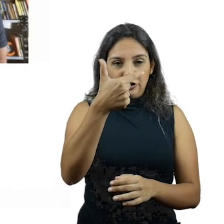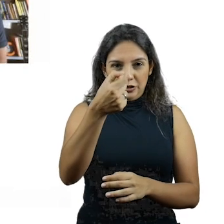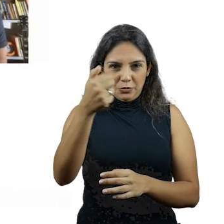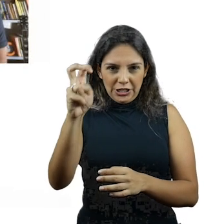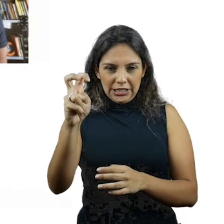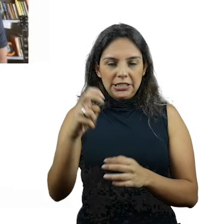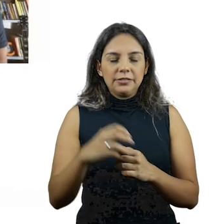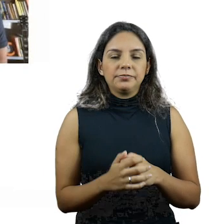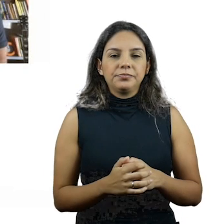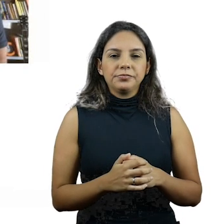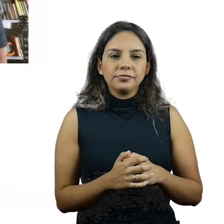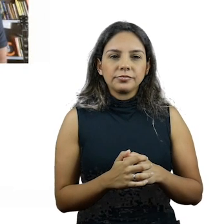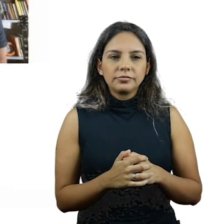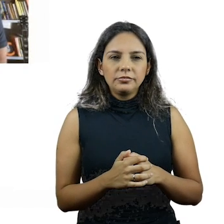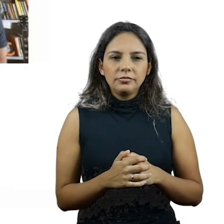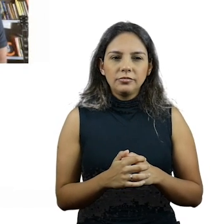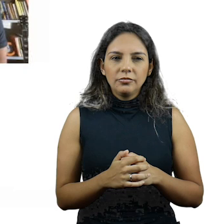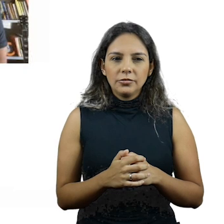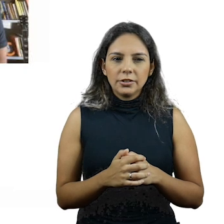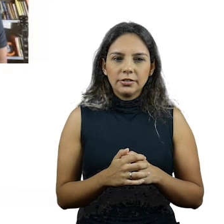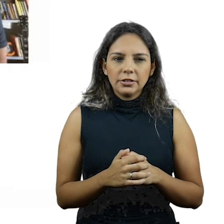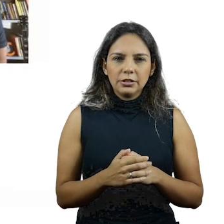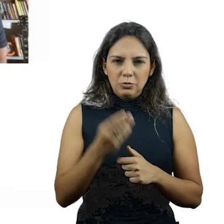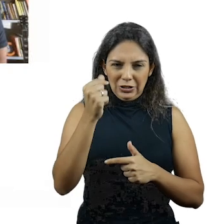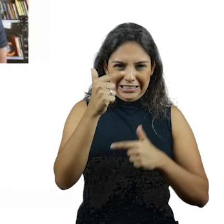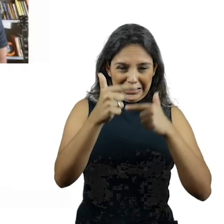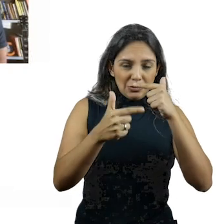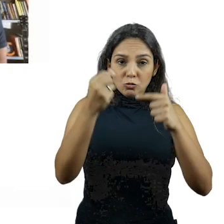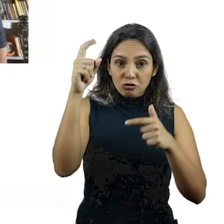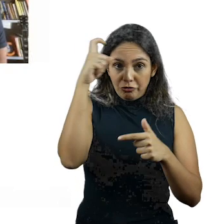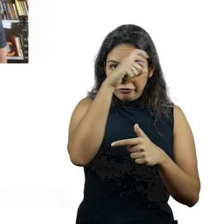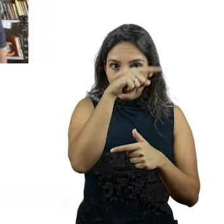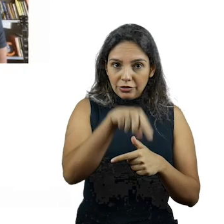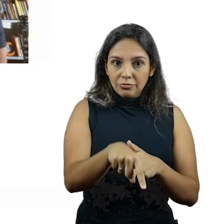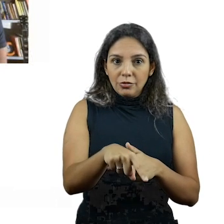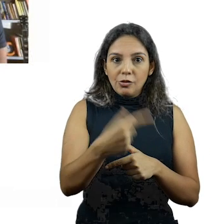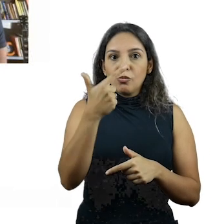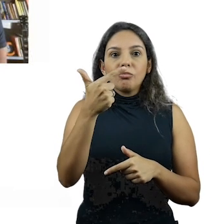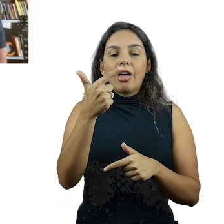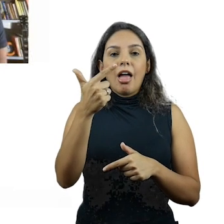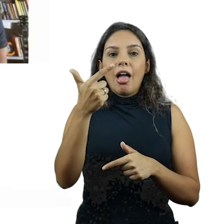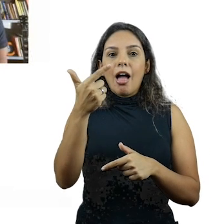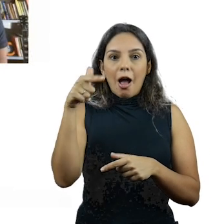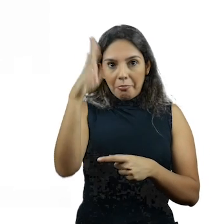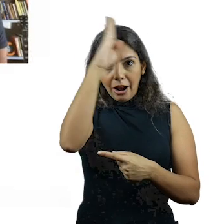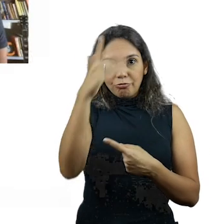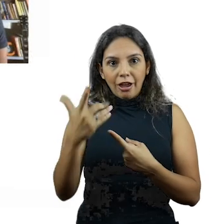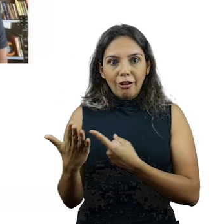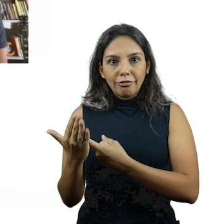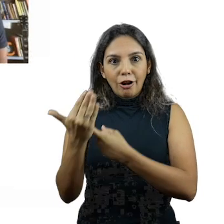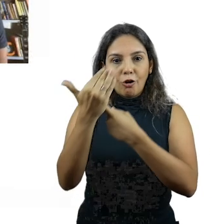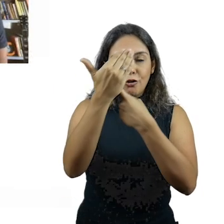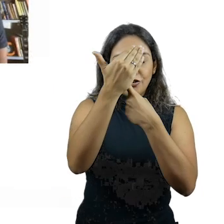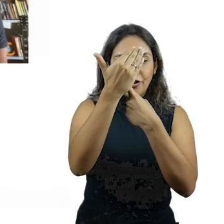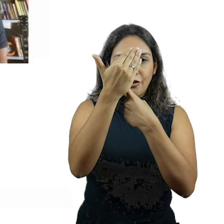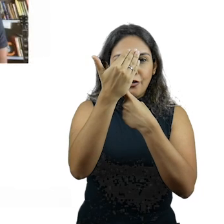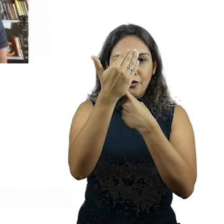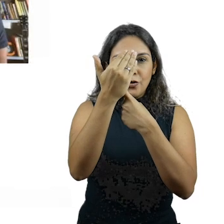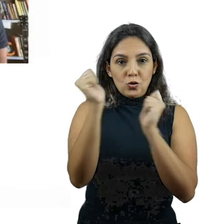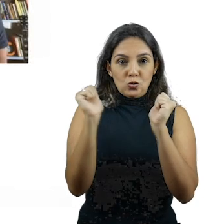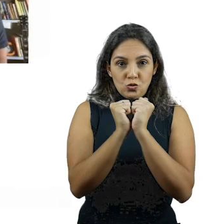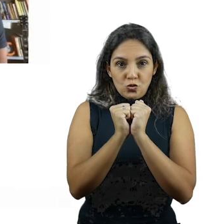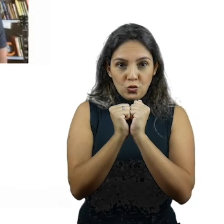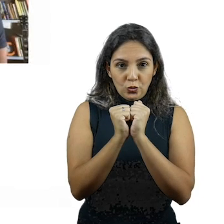conversando anteriormente, que foi muito trabalhoso, porque no Brasil não existia tecnologia para se colocar num aplicativo qualquer da